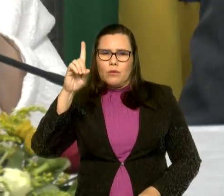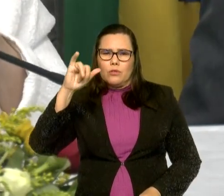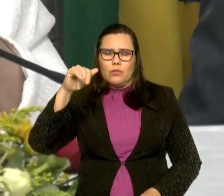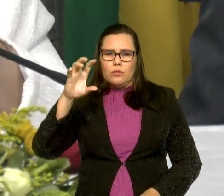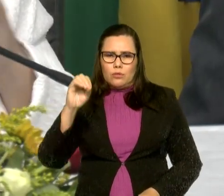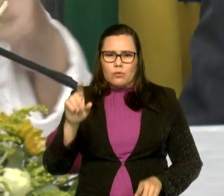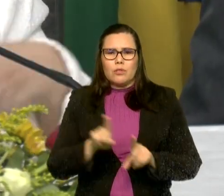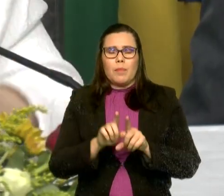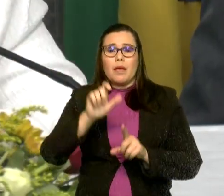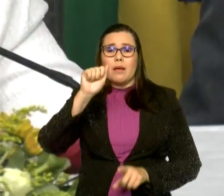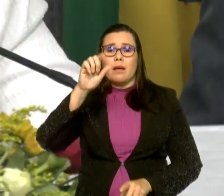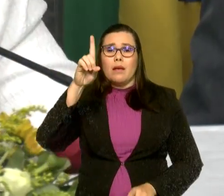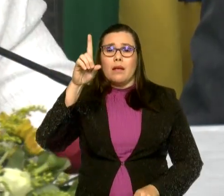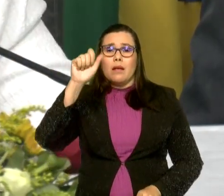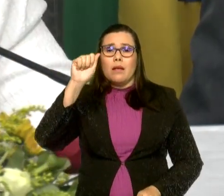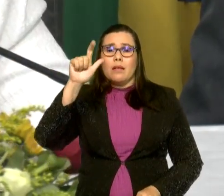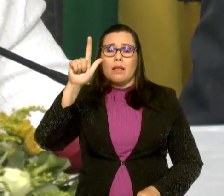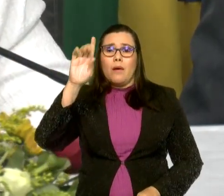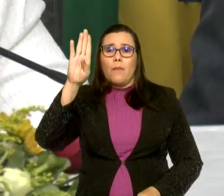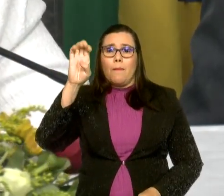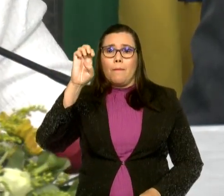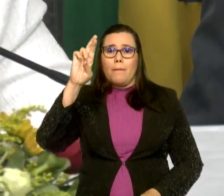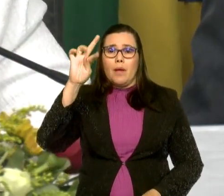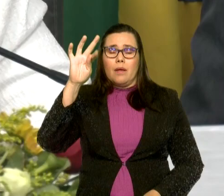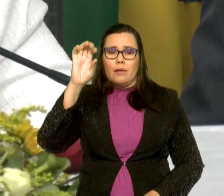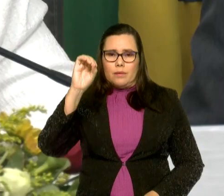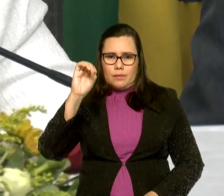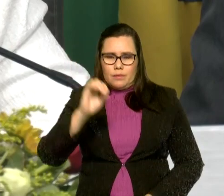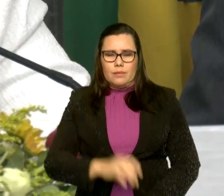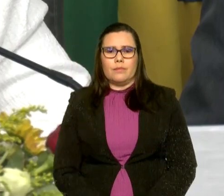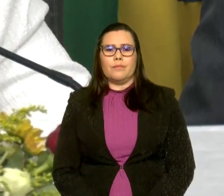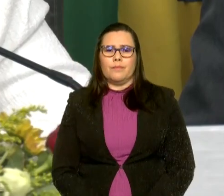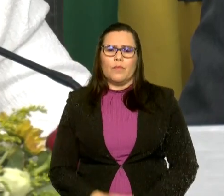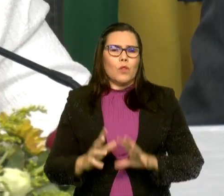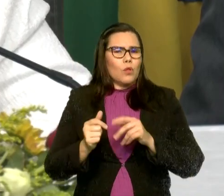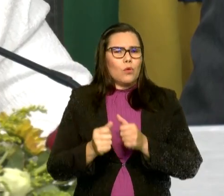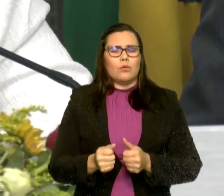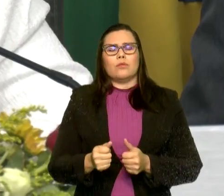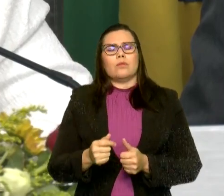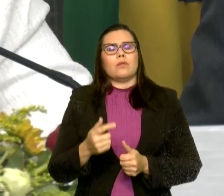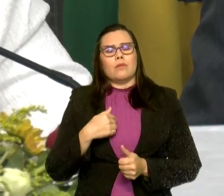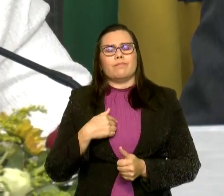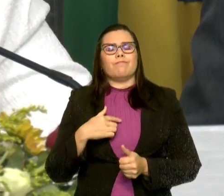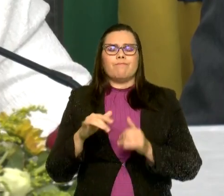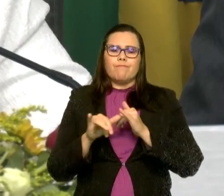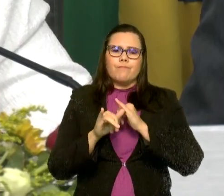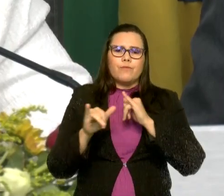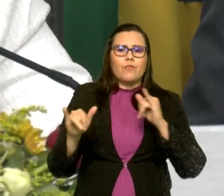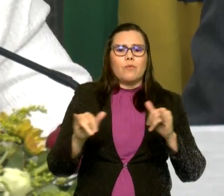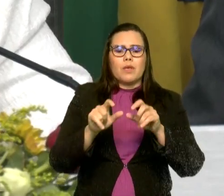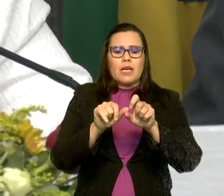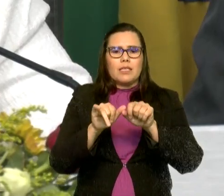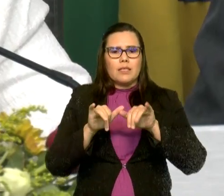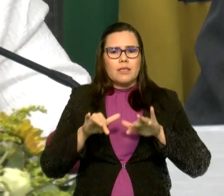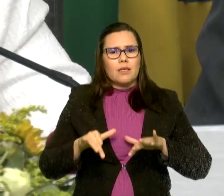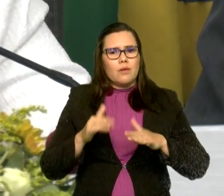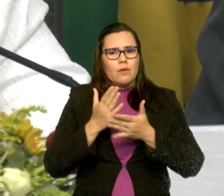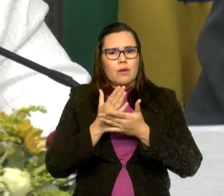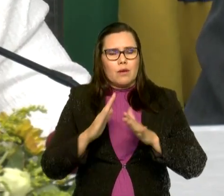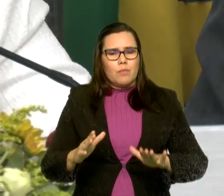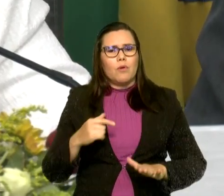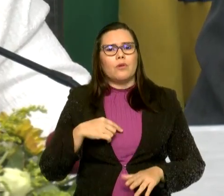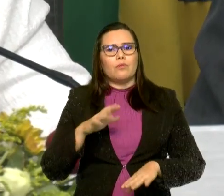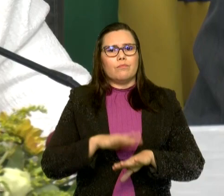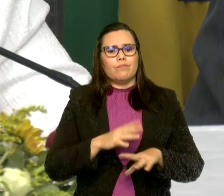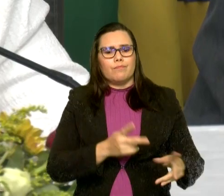Nada mais havendo a tratar, declaro encerrada a presente sessão, convidando os senhores e senhoras